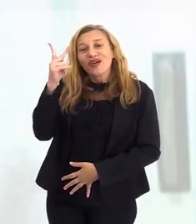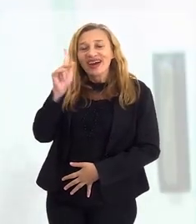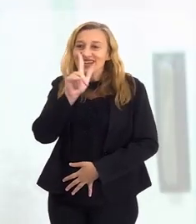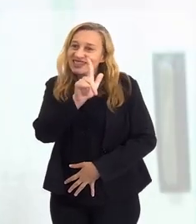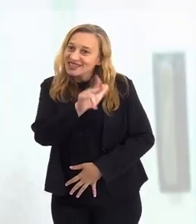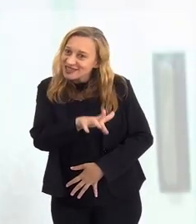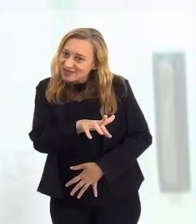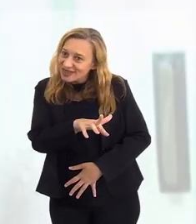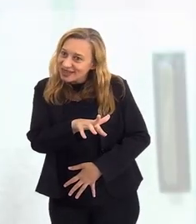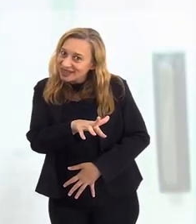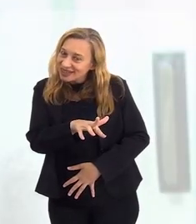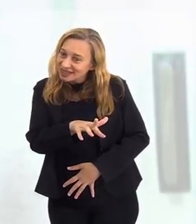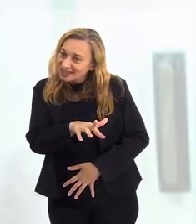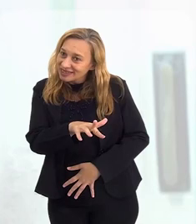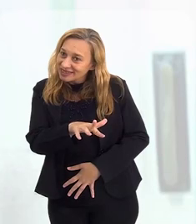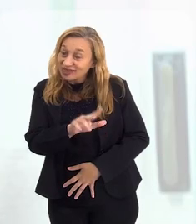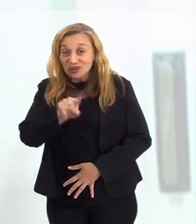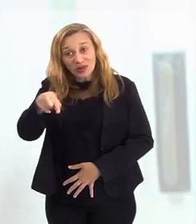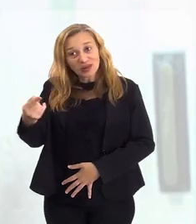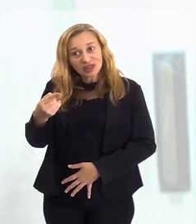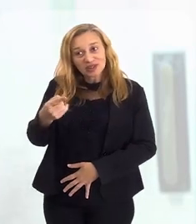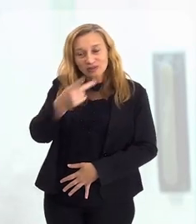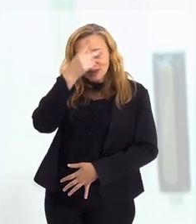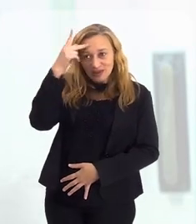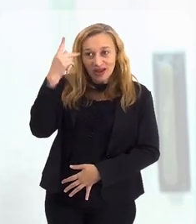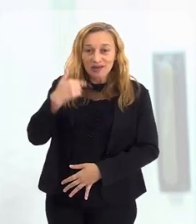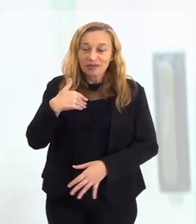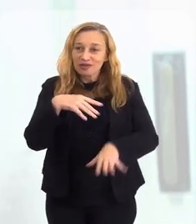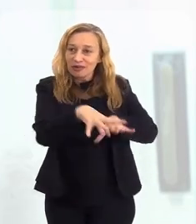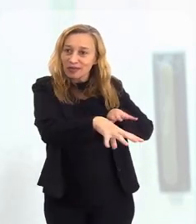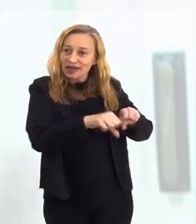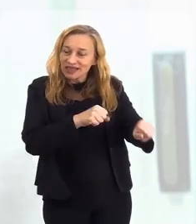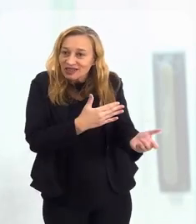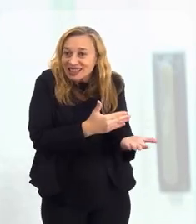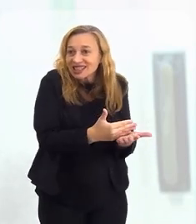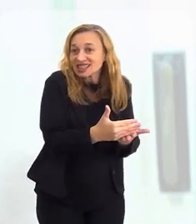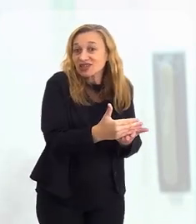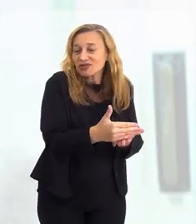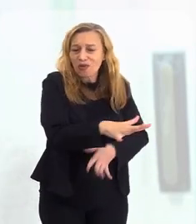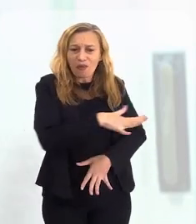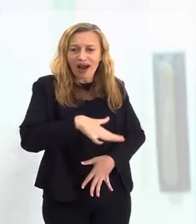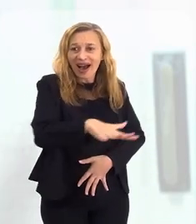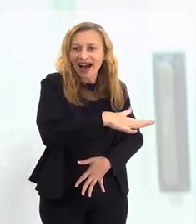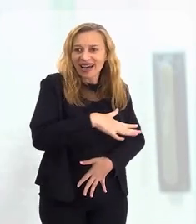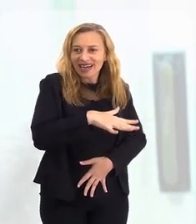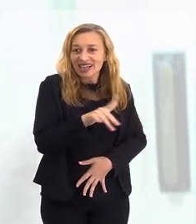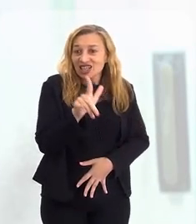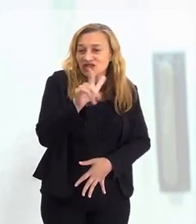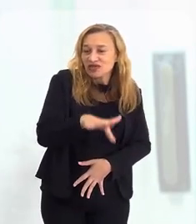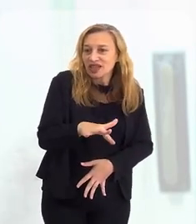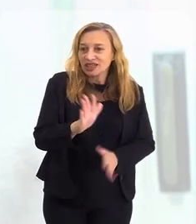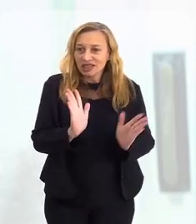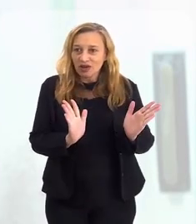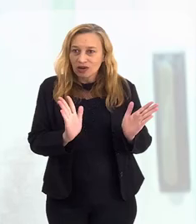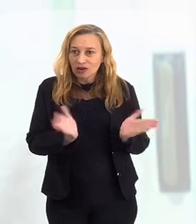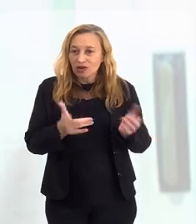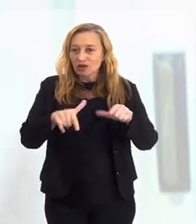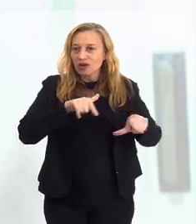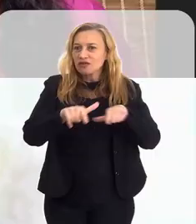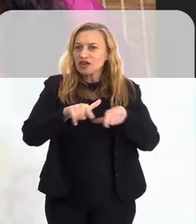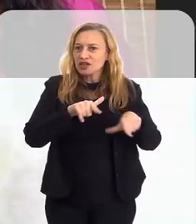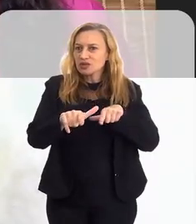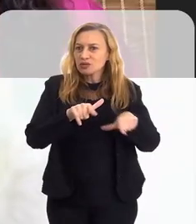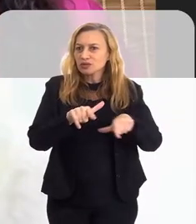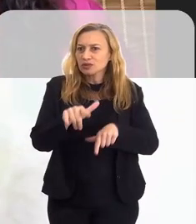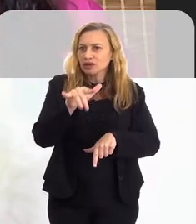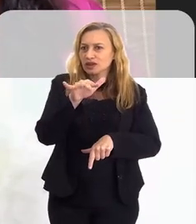tanto diferente da maioria das pessoas, porque a minha formação inicial foi numa área um pouco diferente do que eu trabalho hoje,